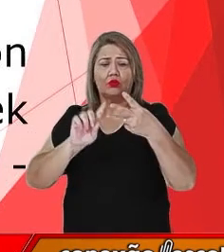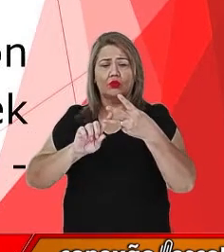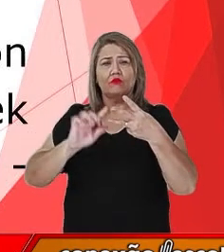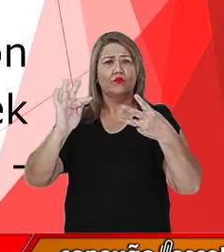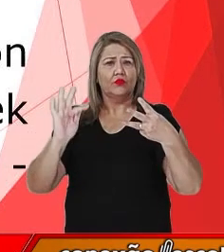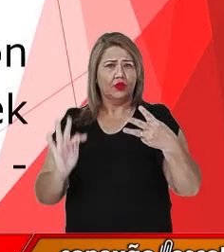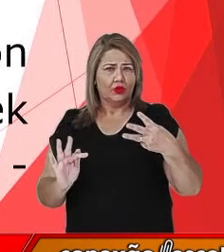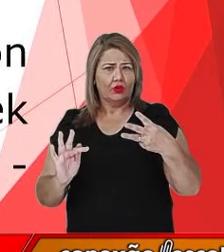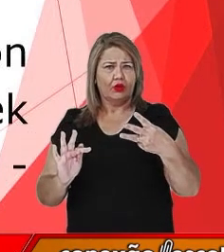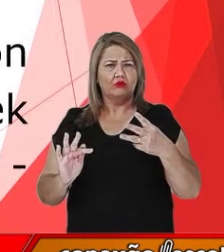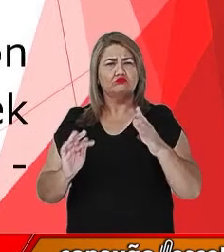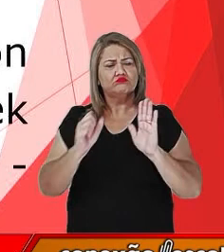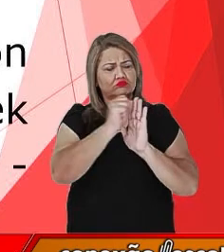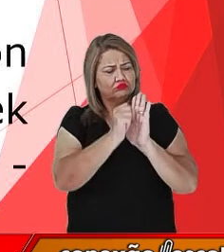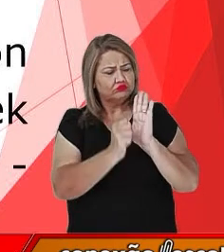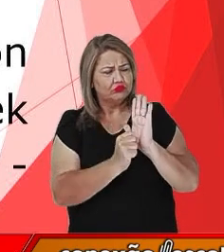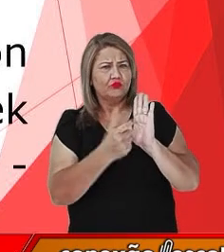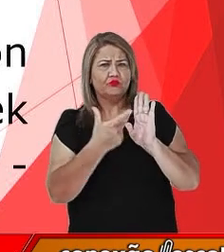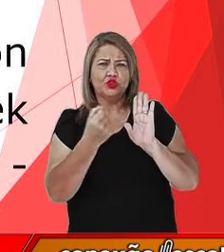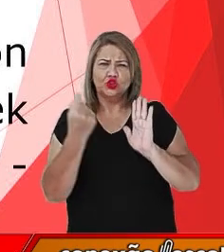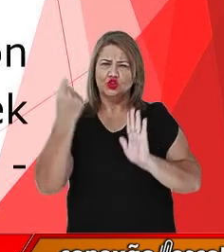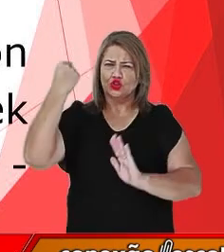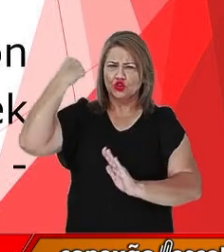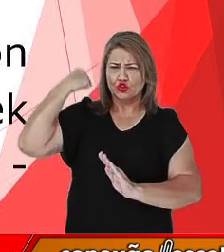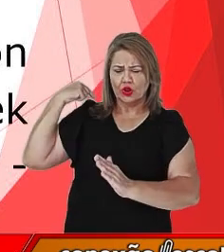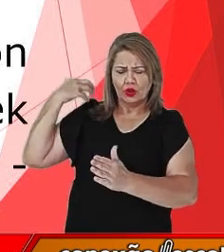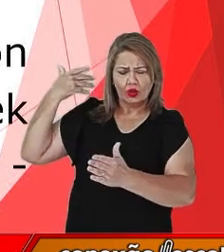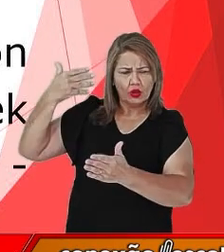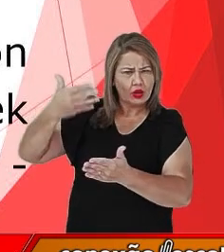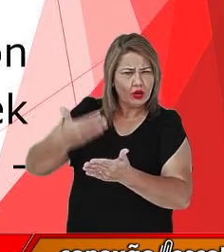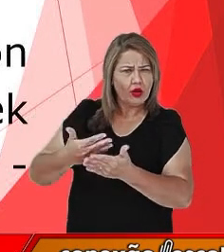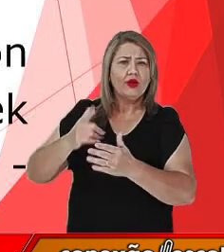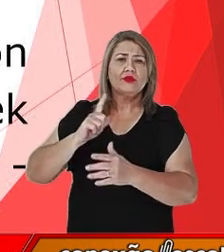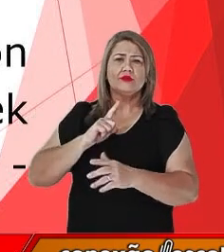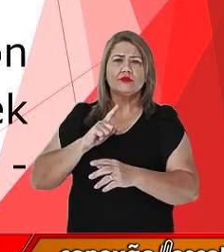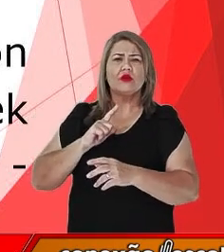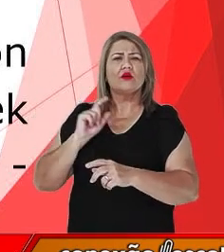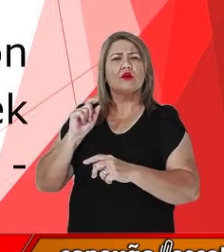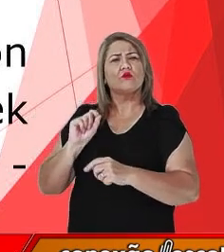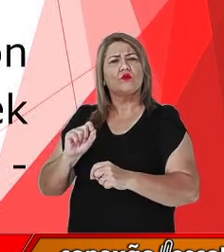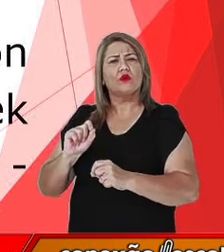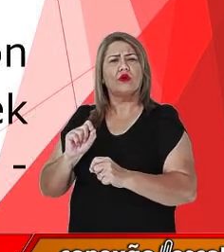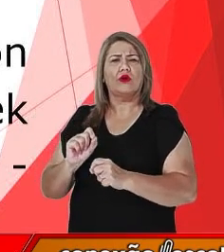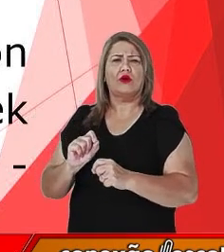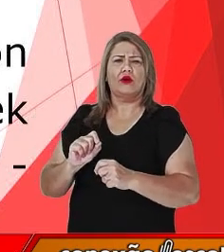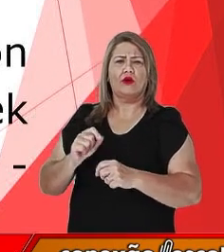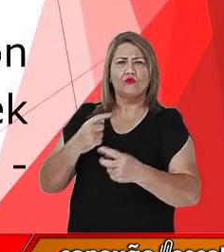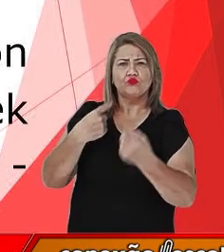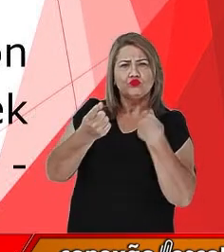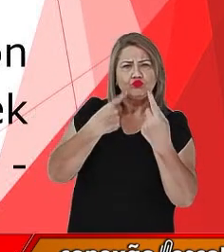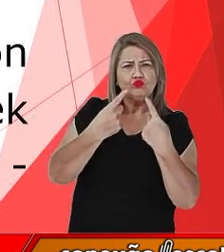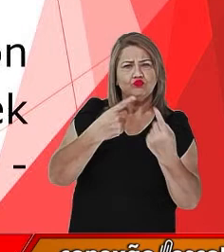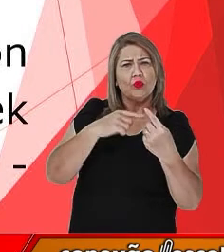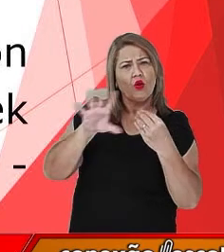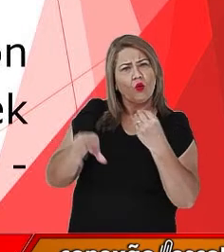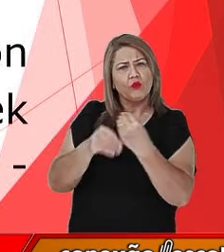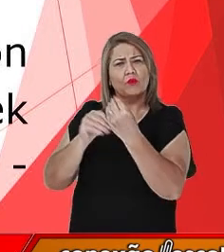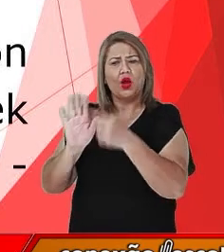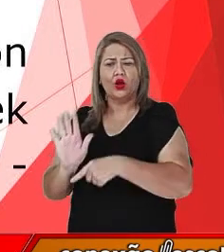do século XX, as rodovias elas serviam para complementar as ferrovias. No entanto,